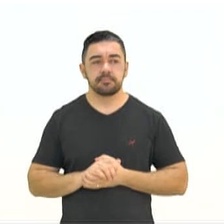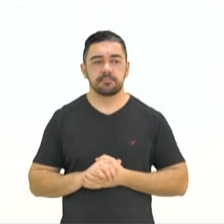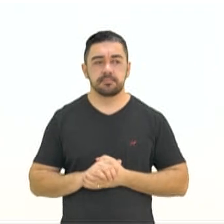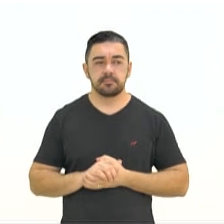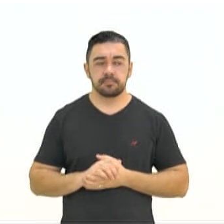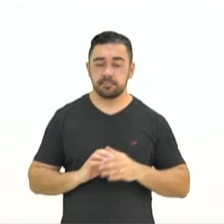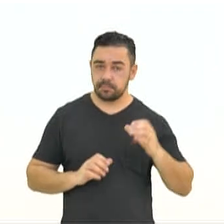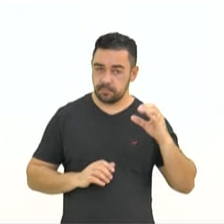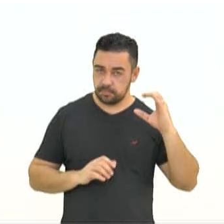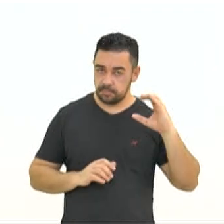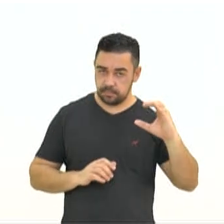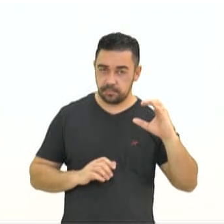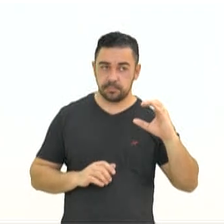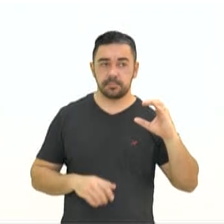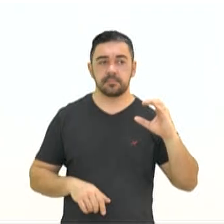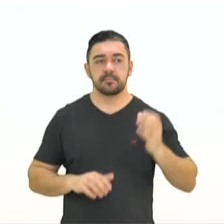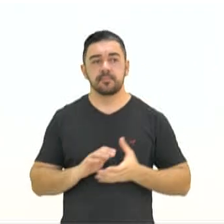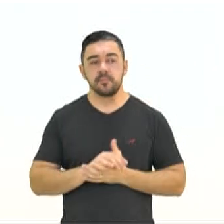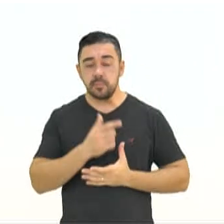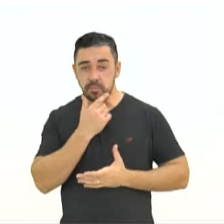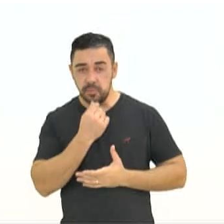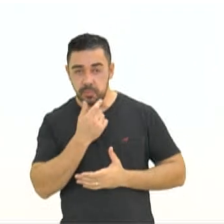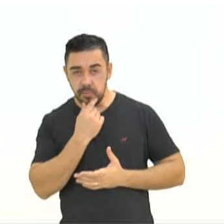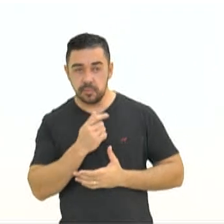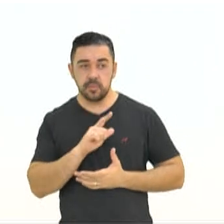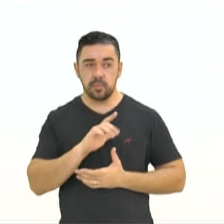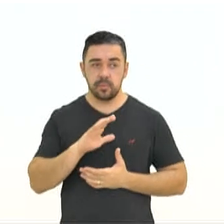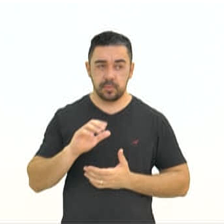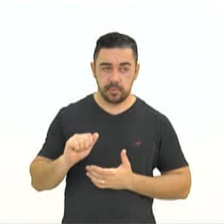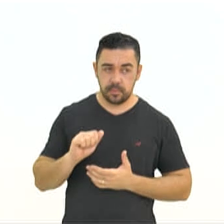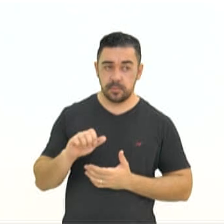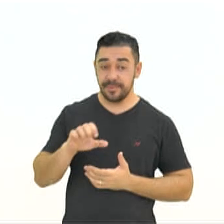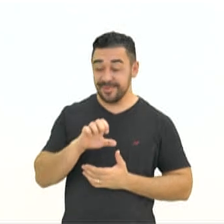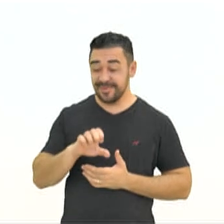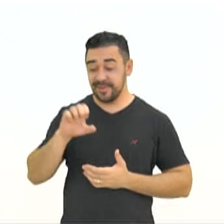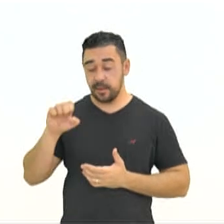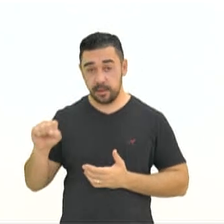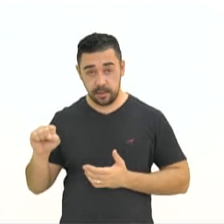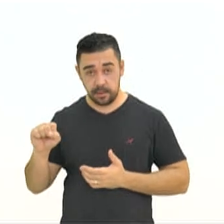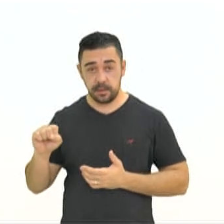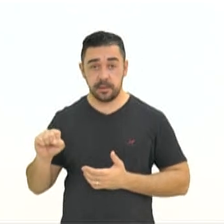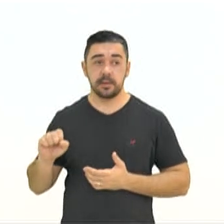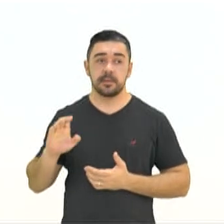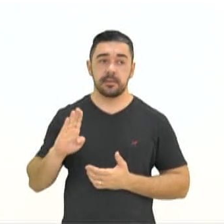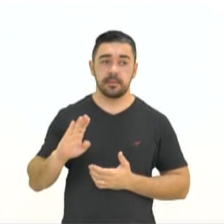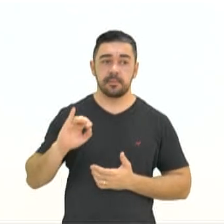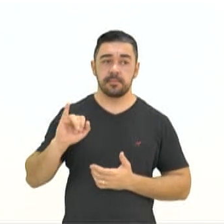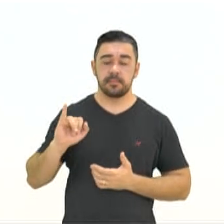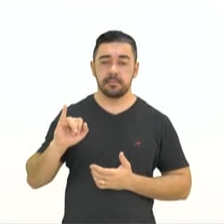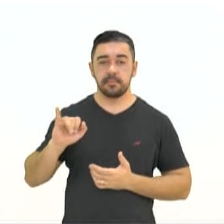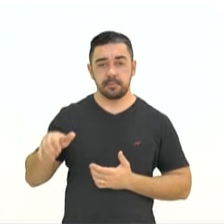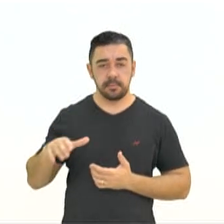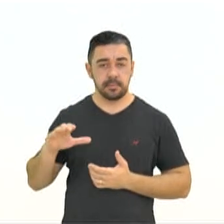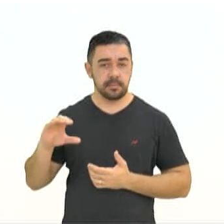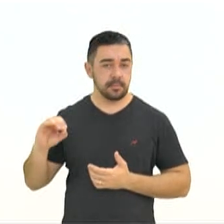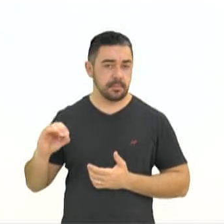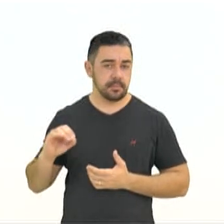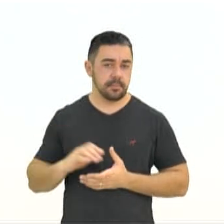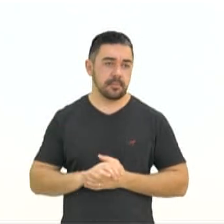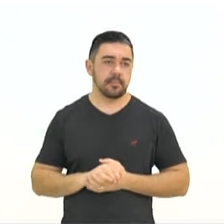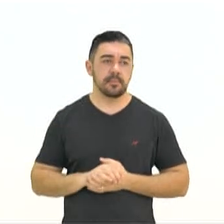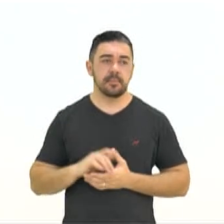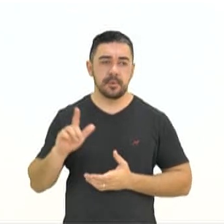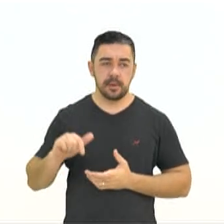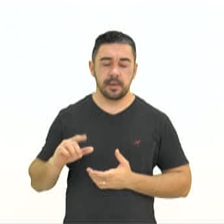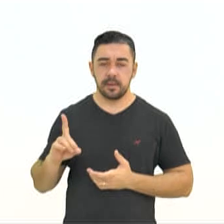Luca, Barro e Delgado. Qual é ali que completa? Acertou quem escolheu a alternativa C. Luca,